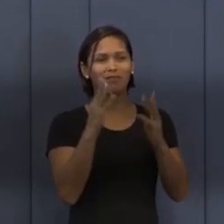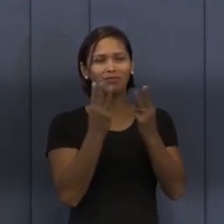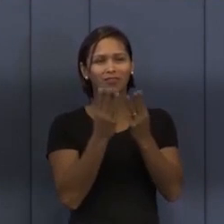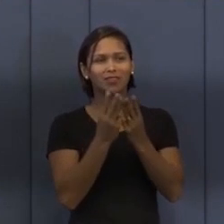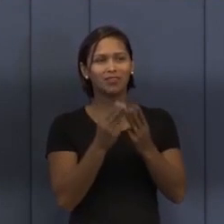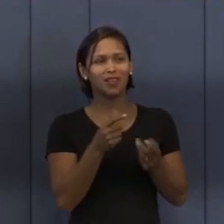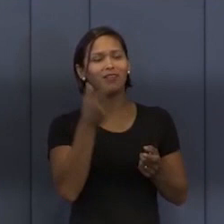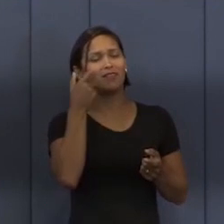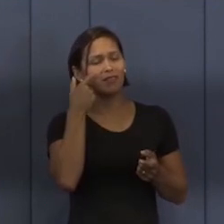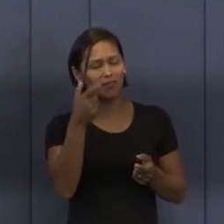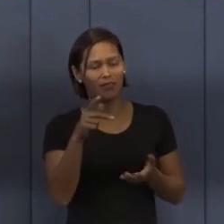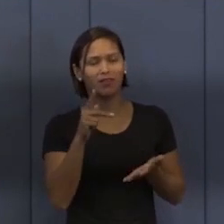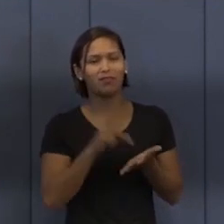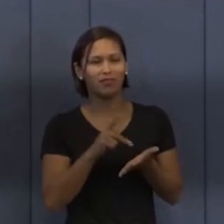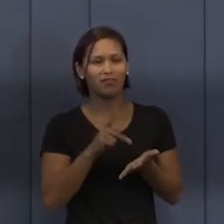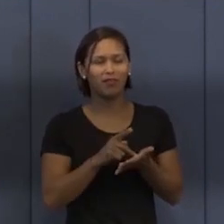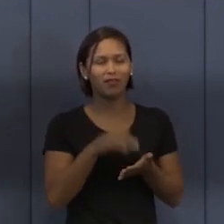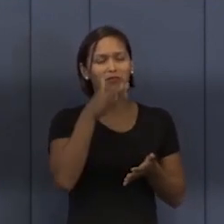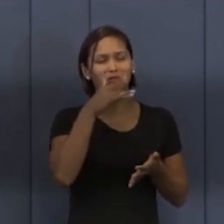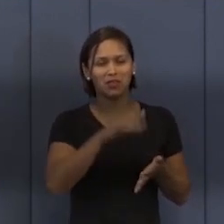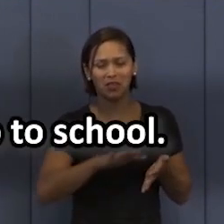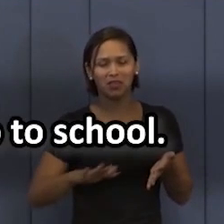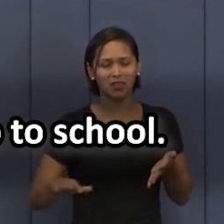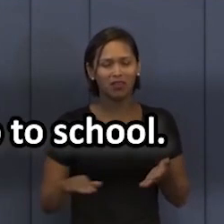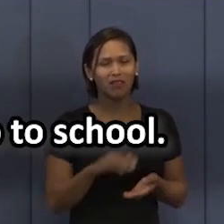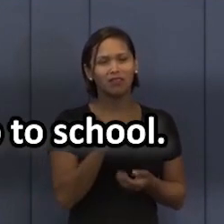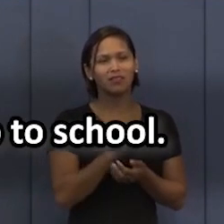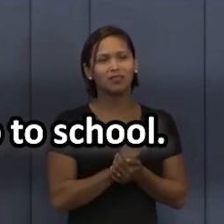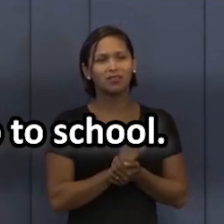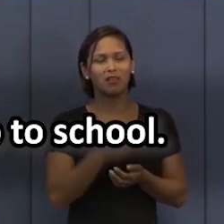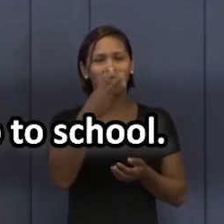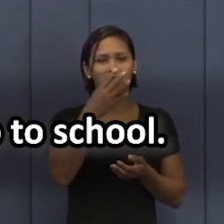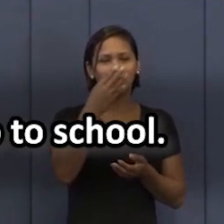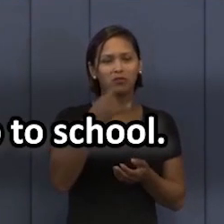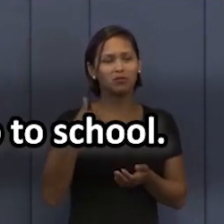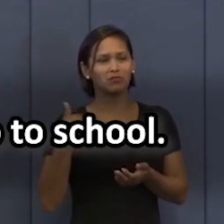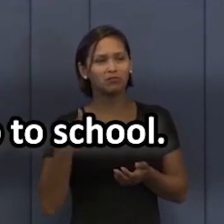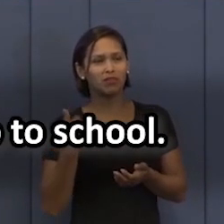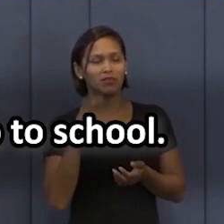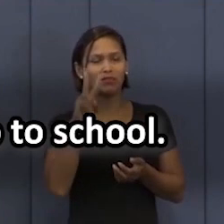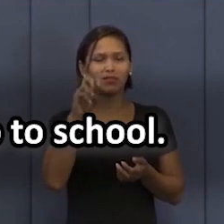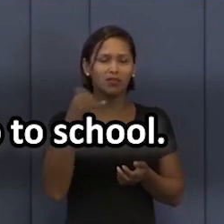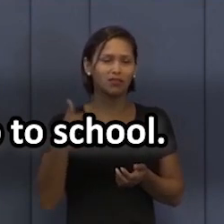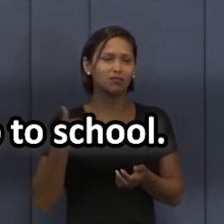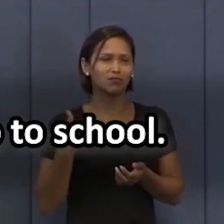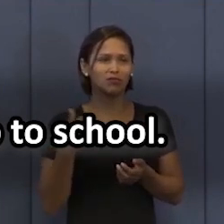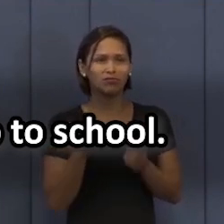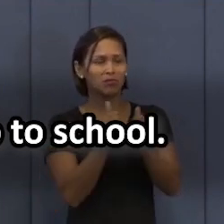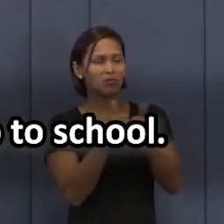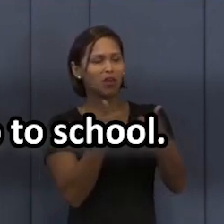E eu passei um mês lá em Jerusalém e vi isso. Criança pequenininha, 3, 4